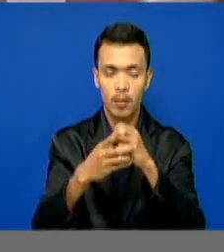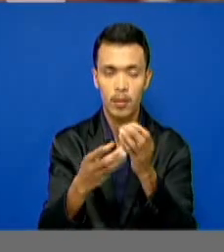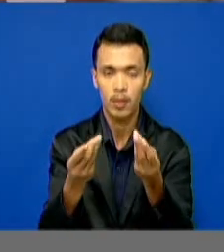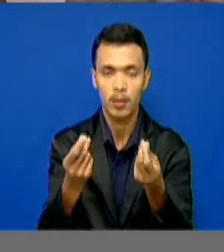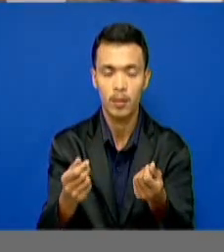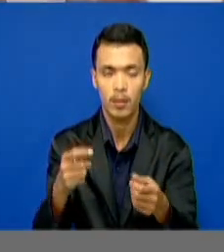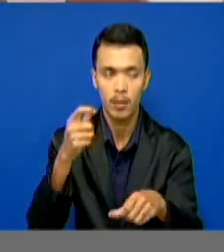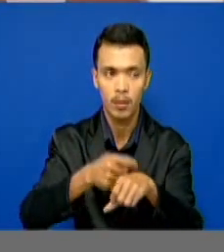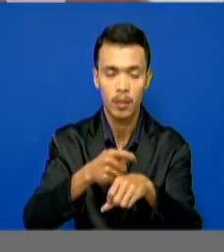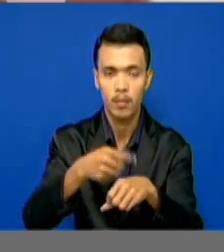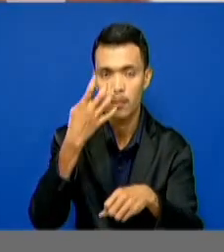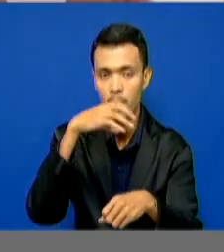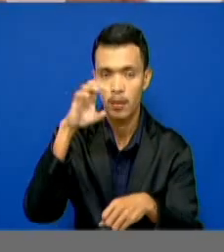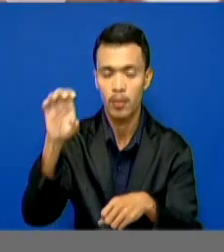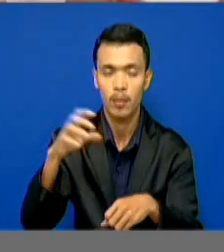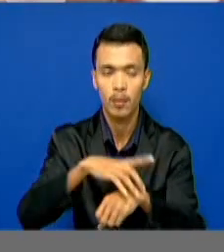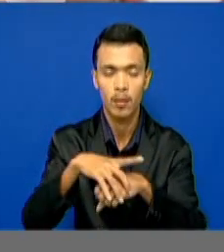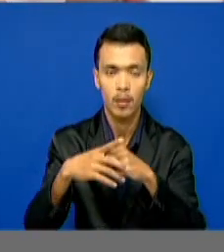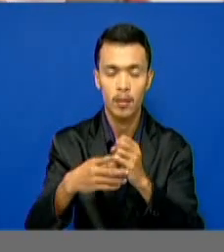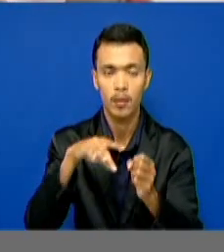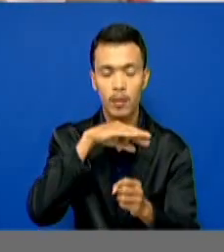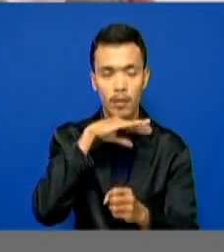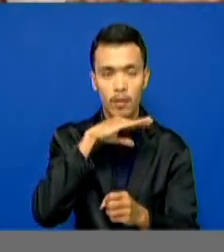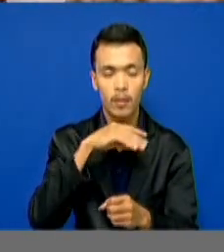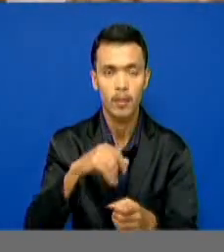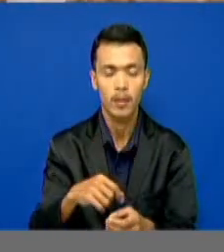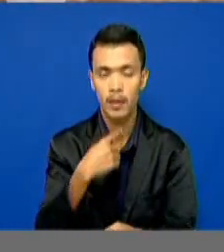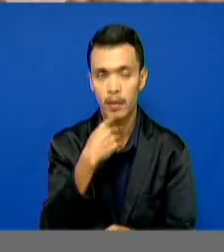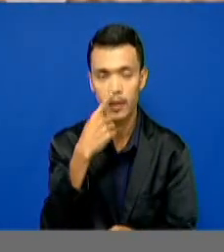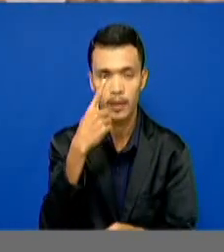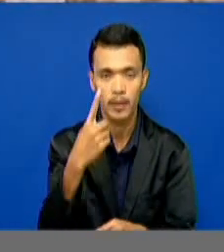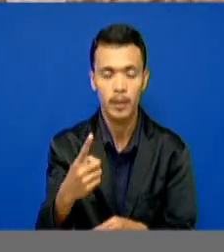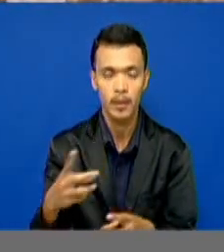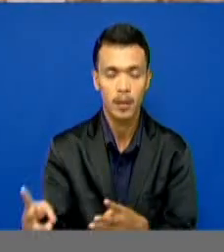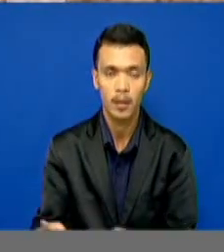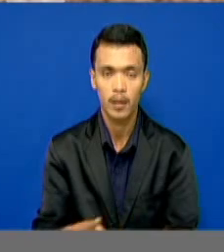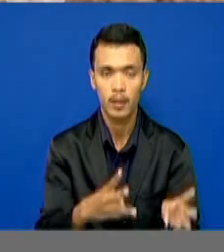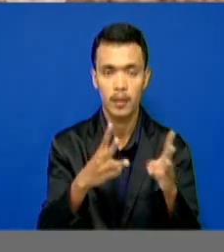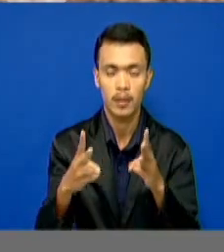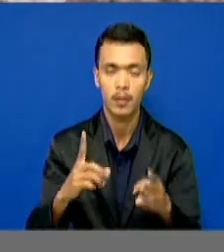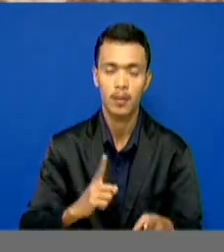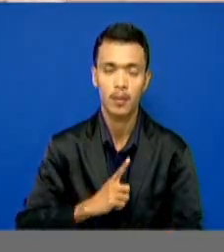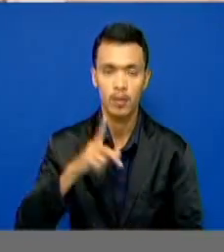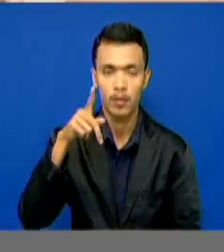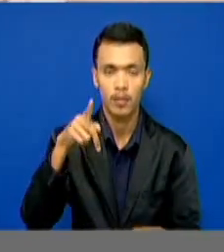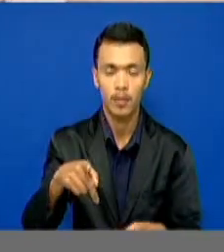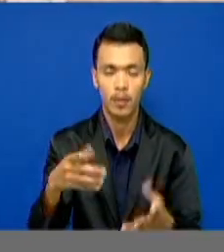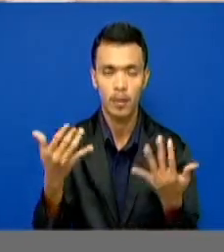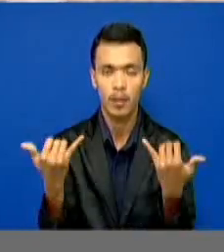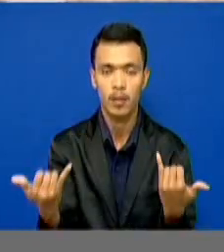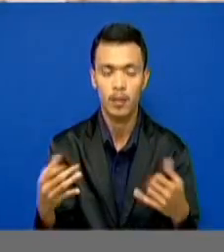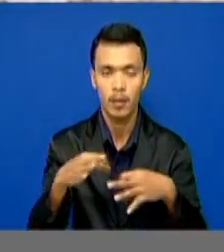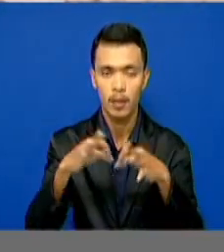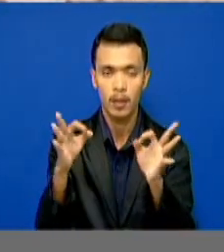Saudi. Direktur Servis Obras Publika Lauten Abraham Vieira Hateten, estrada direção Los Palos, provisório ateru ulu